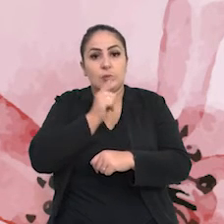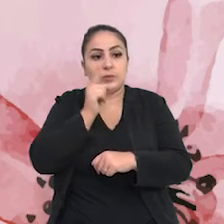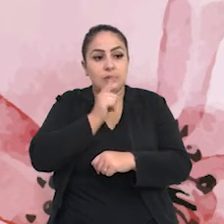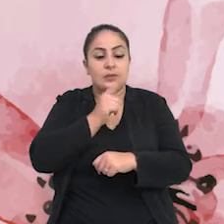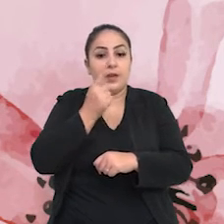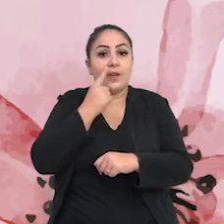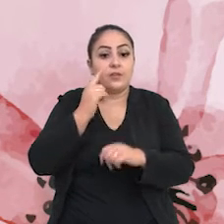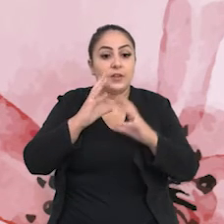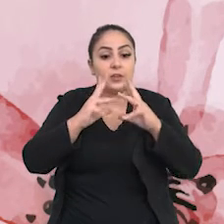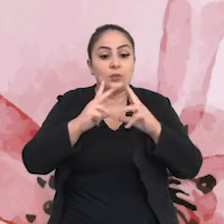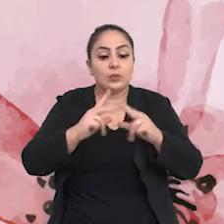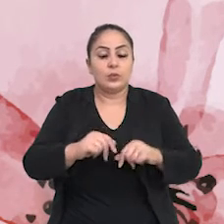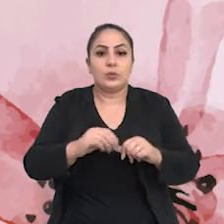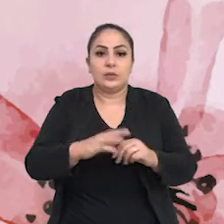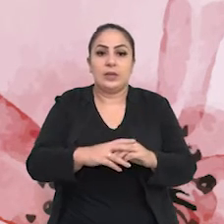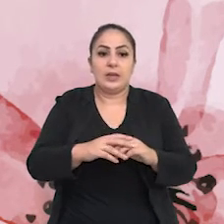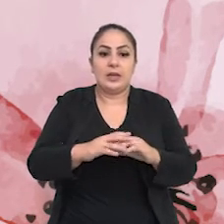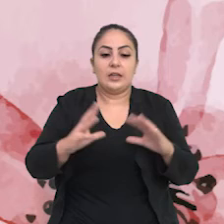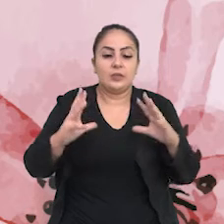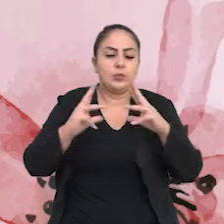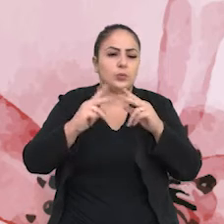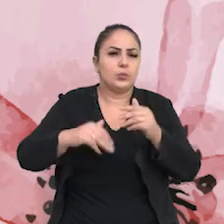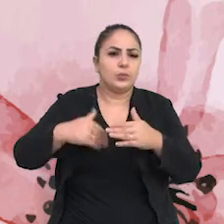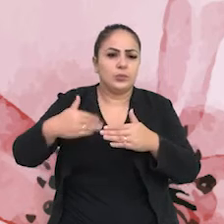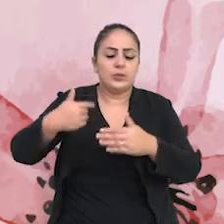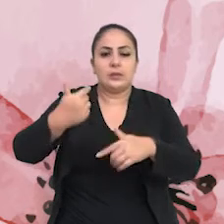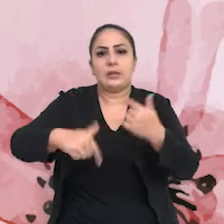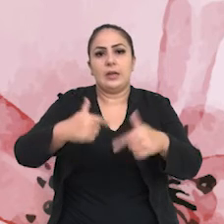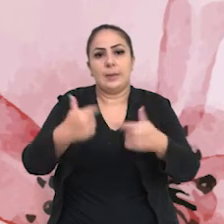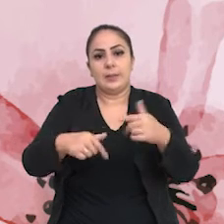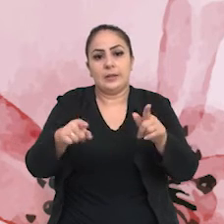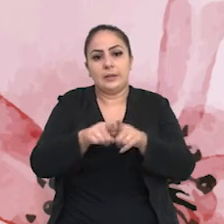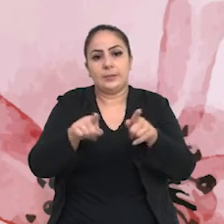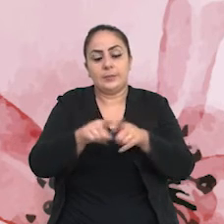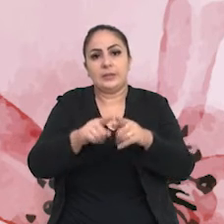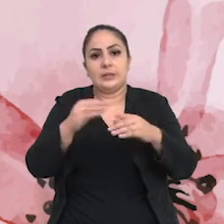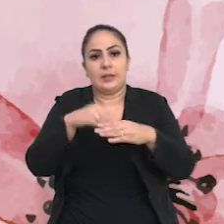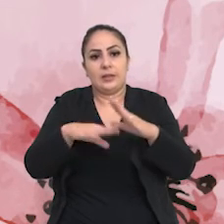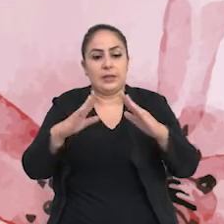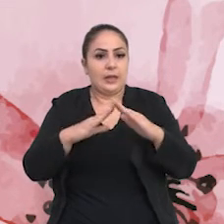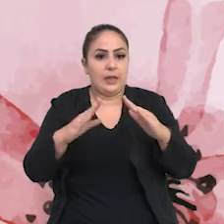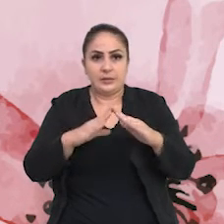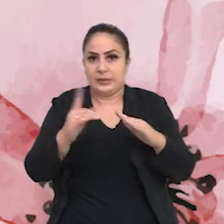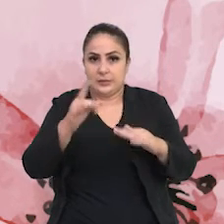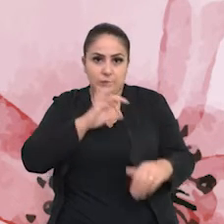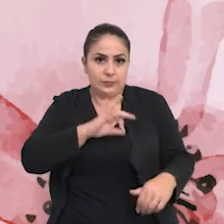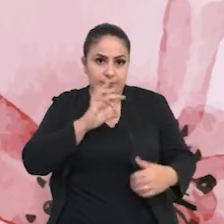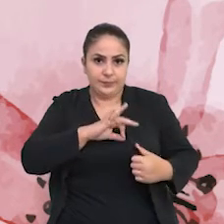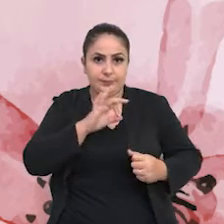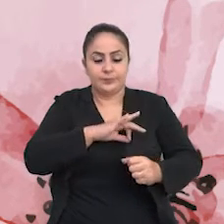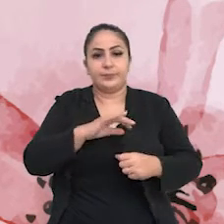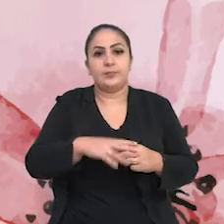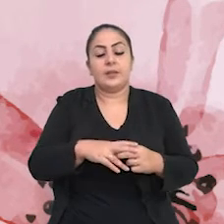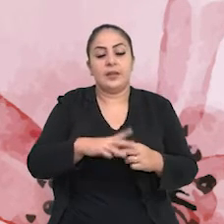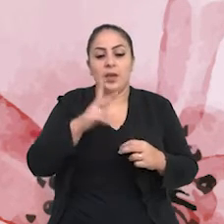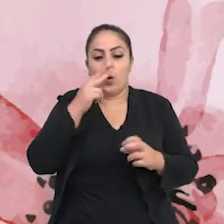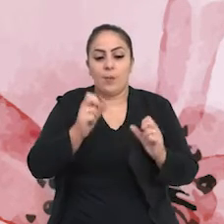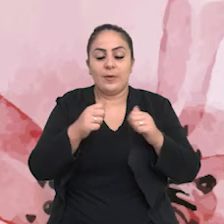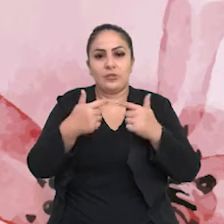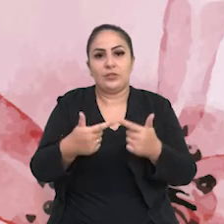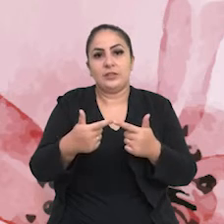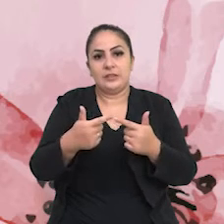a considerar, né, a sobrecarga de trabalho e o trabalho doméstico não remunerado